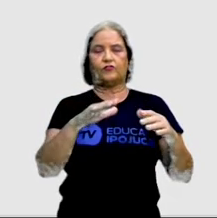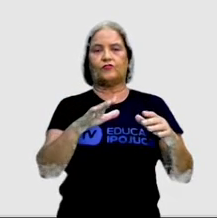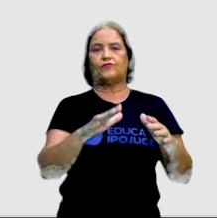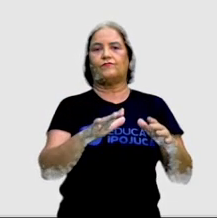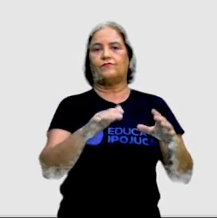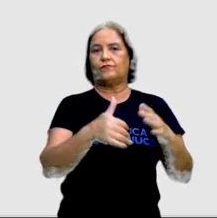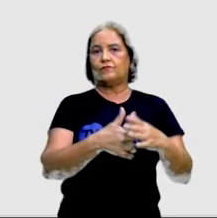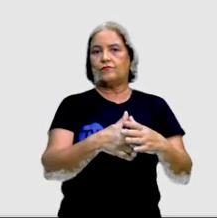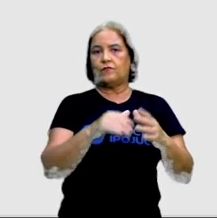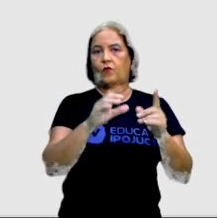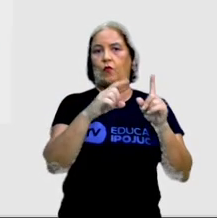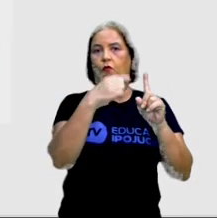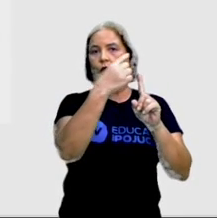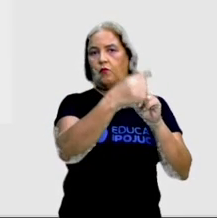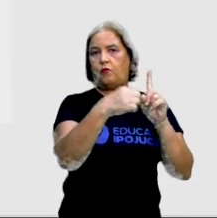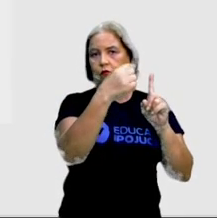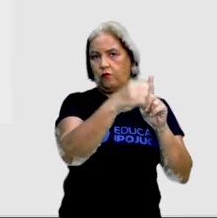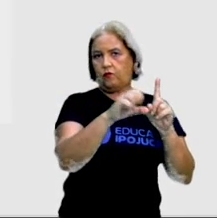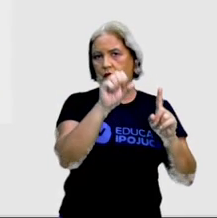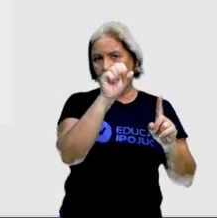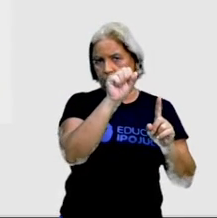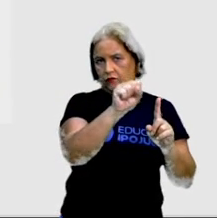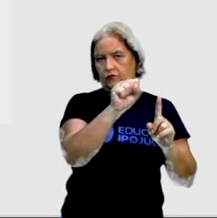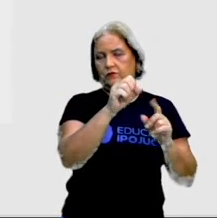quantidade de 8